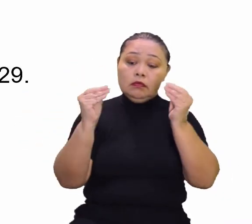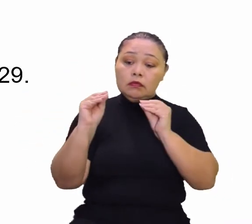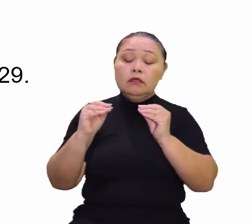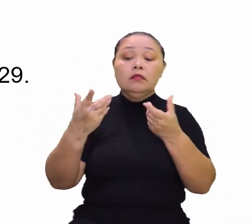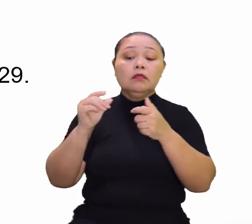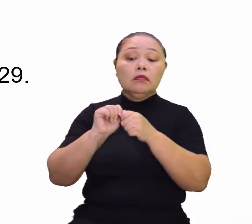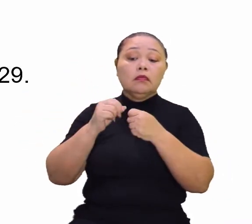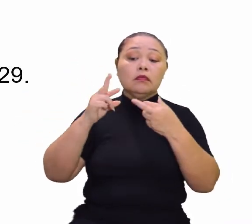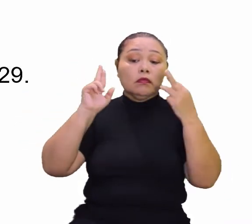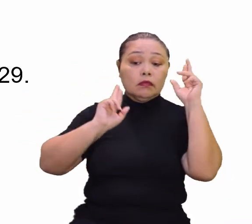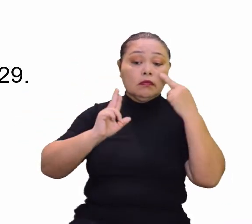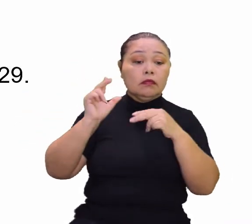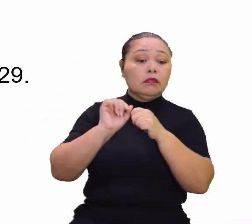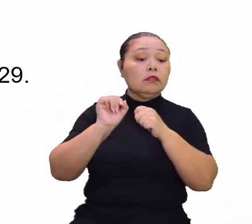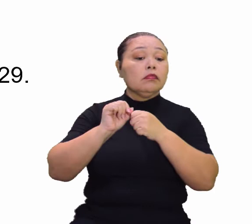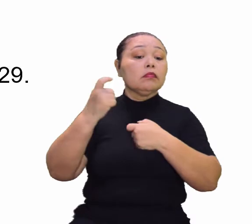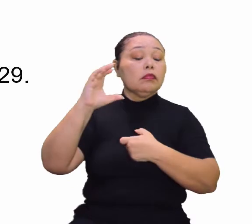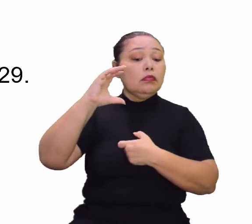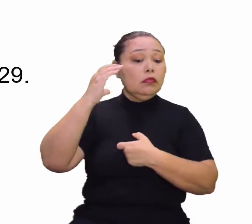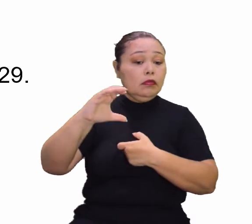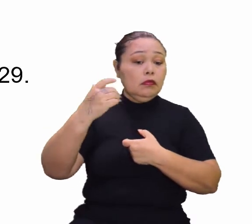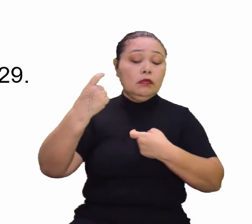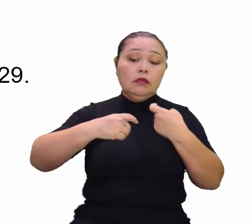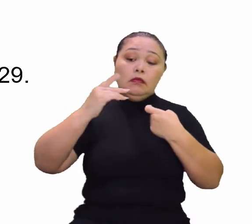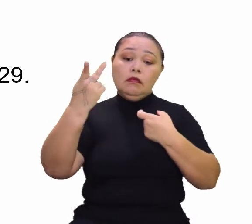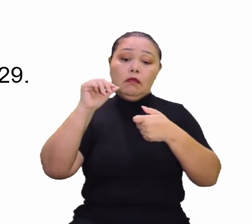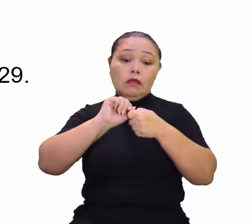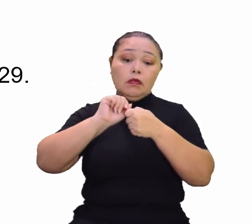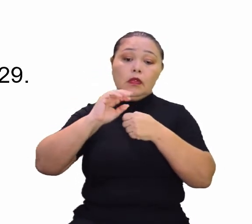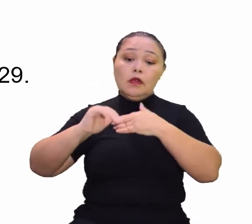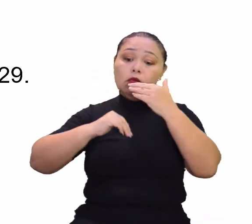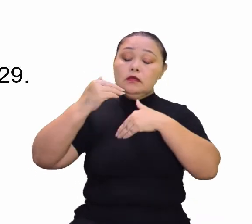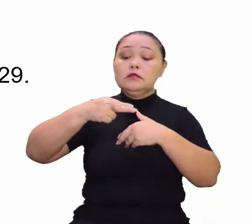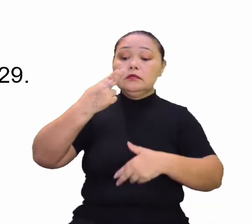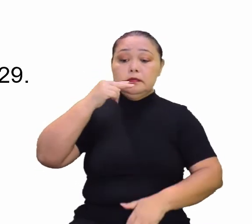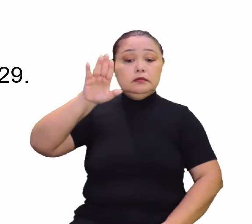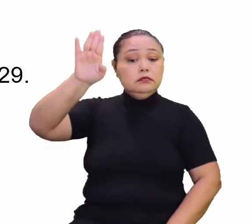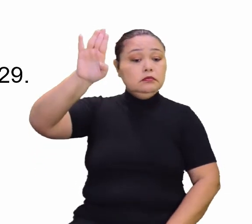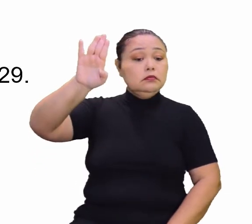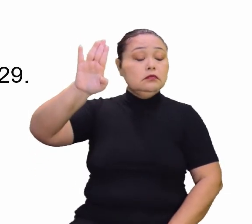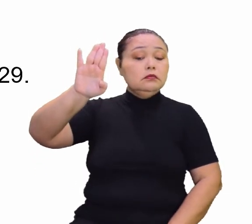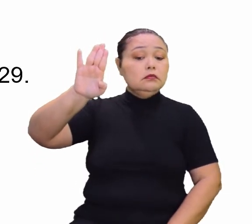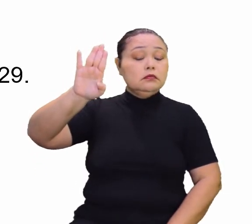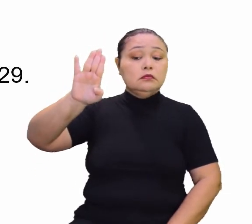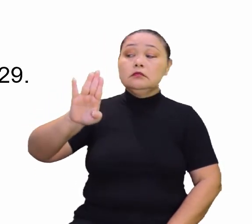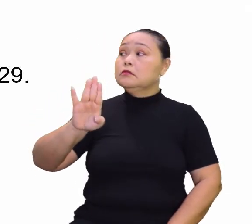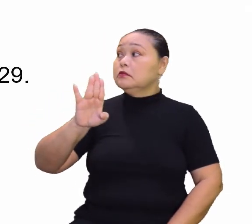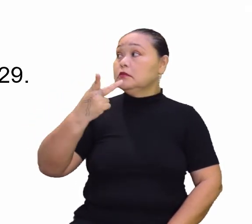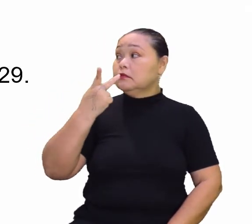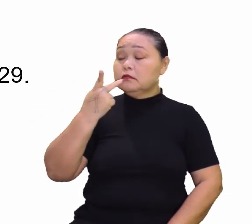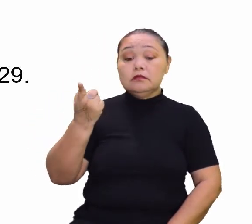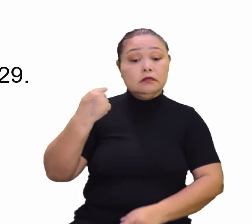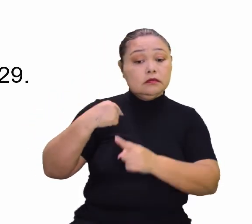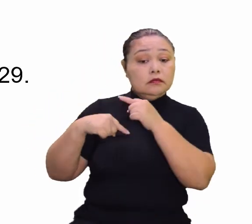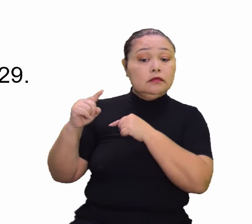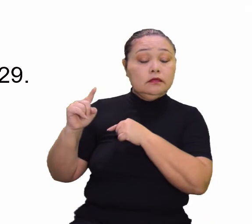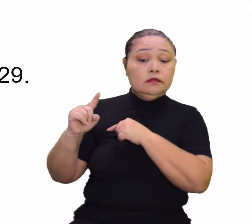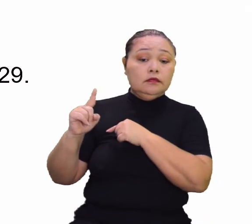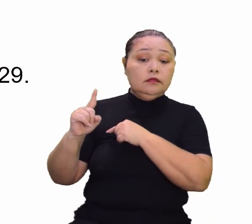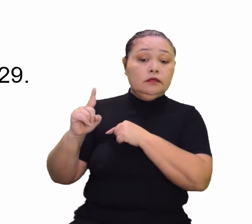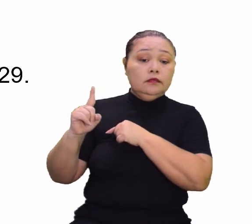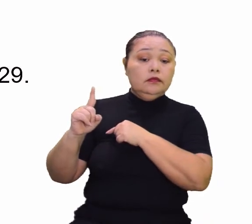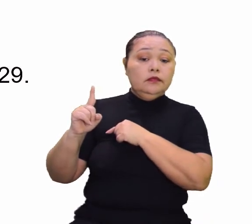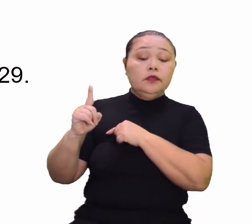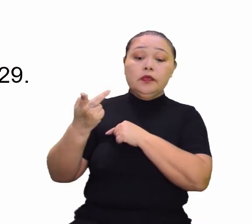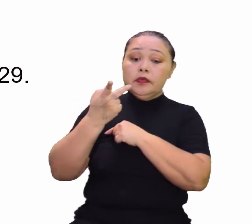e formação da União Soviética. C, Guerra do Chaco e ascensão do nazismo. Eu vou só voltar aqui, Rogério. Uhum.